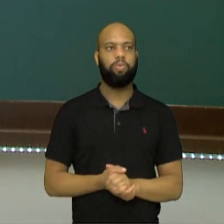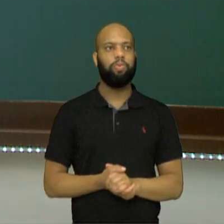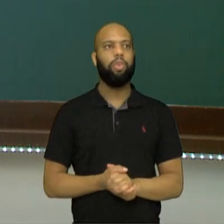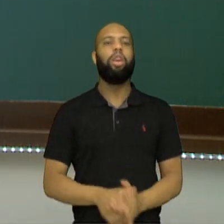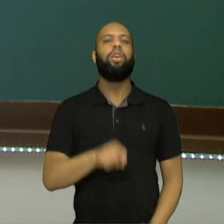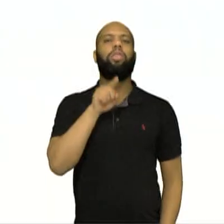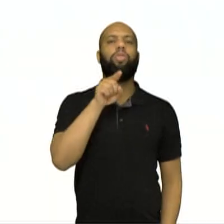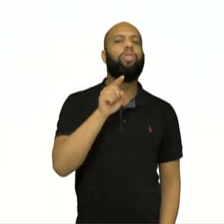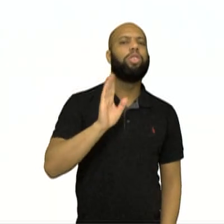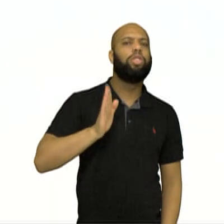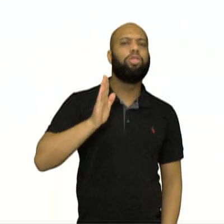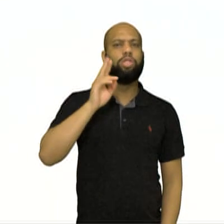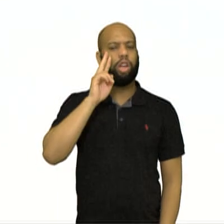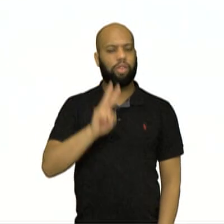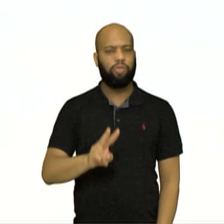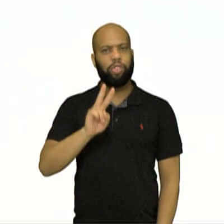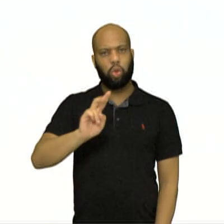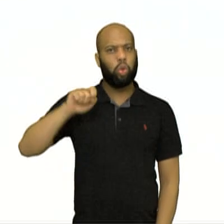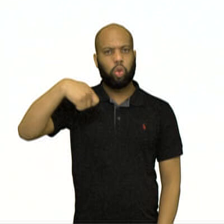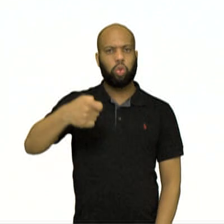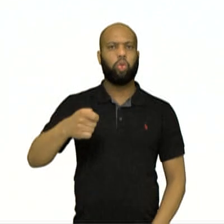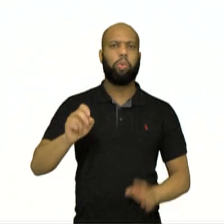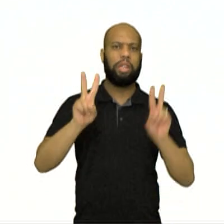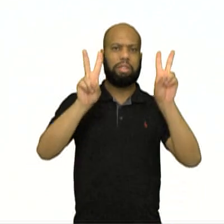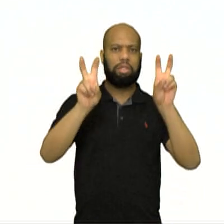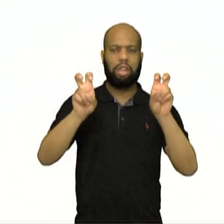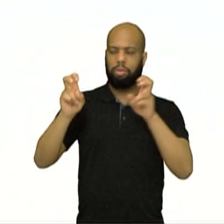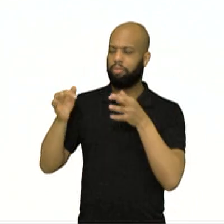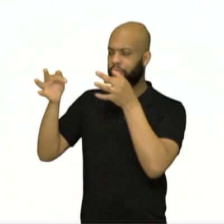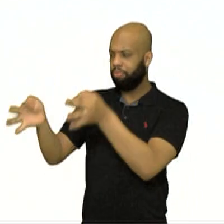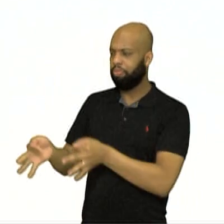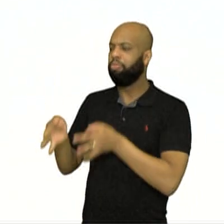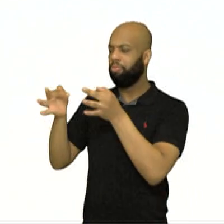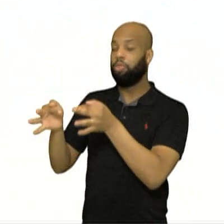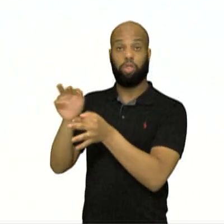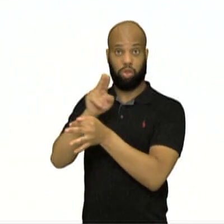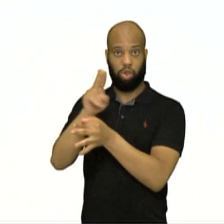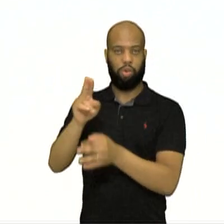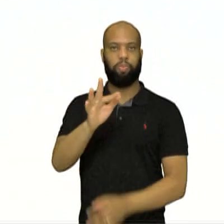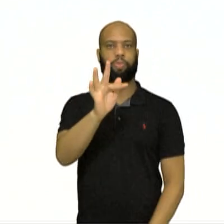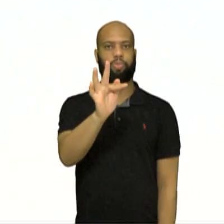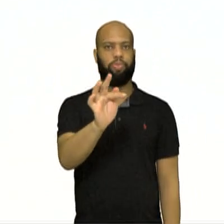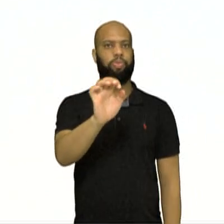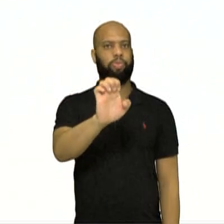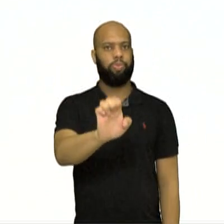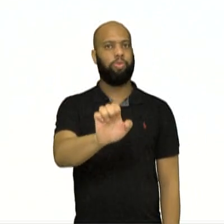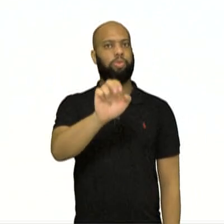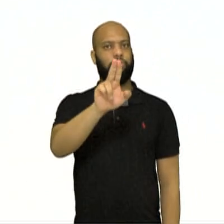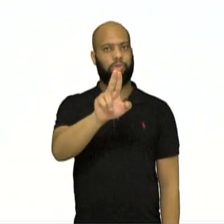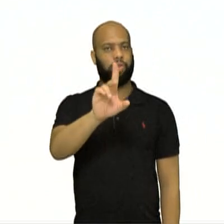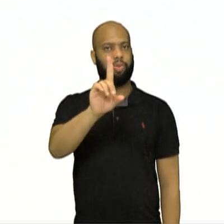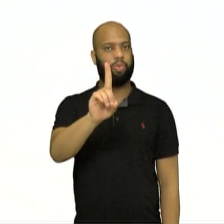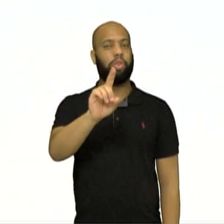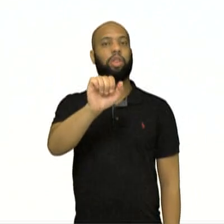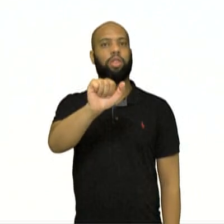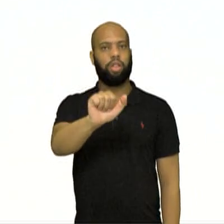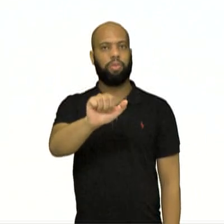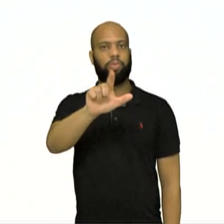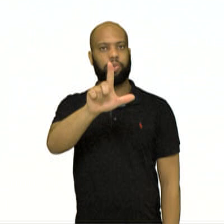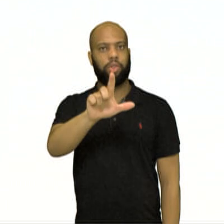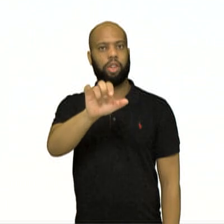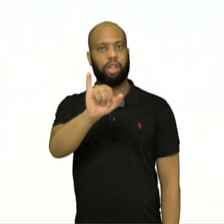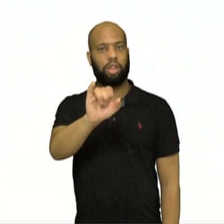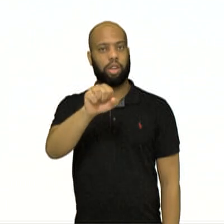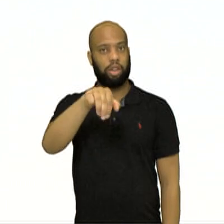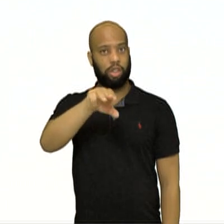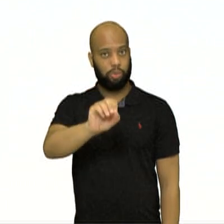Então, você já ouviu falar de feudalismo? Já ouviram falar no feudalismo? O que é esse feudalismo, né? Aqui a